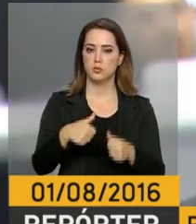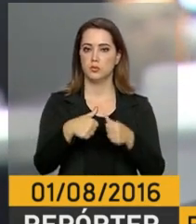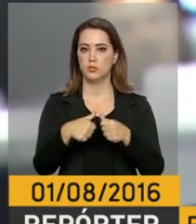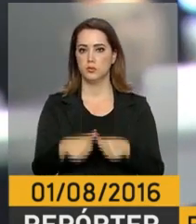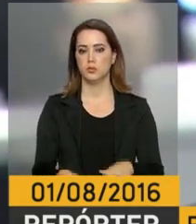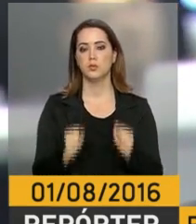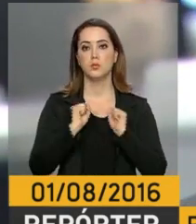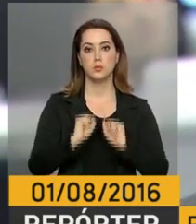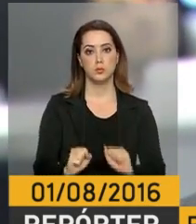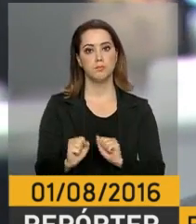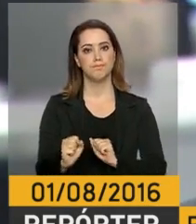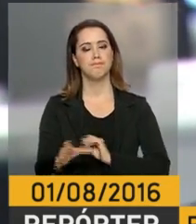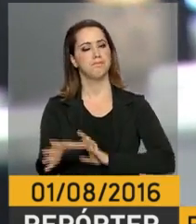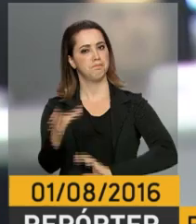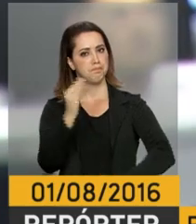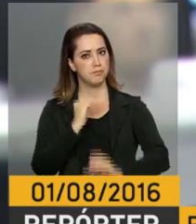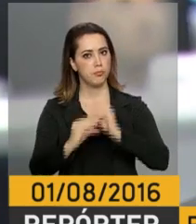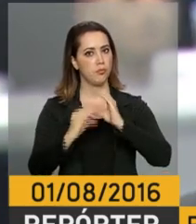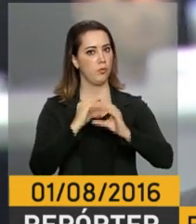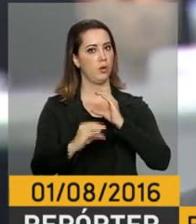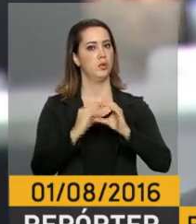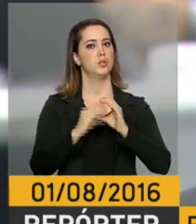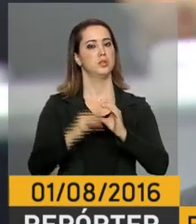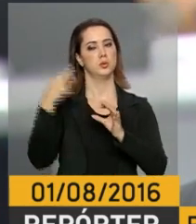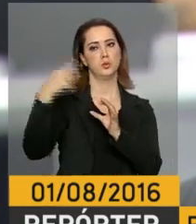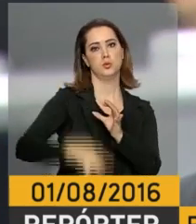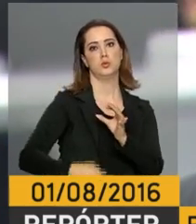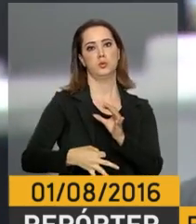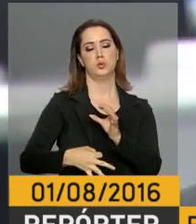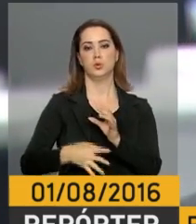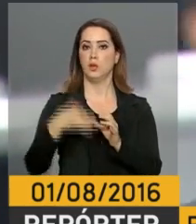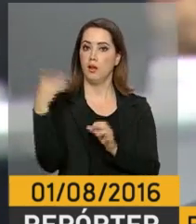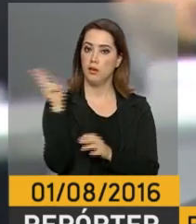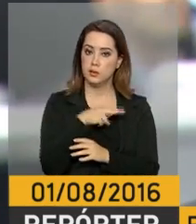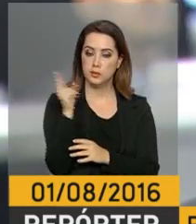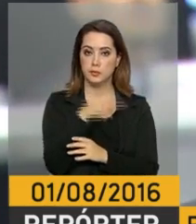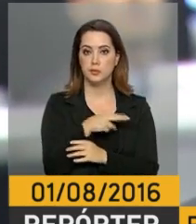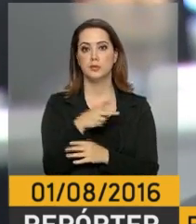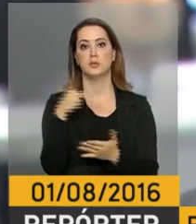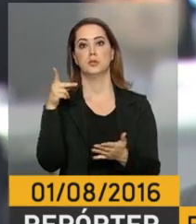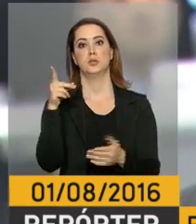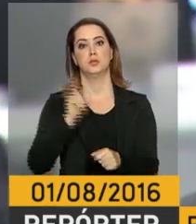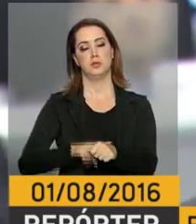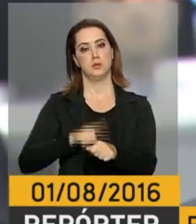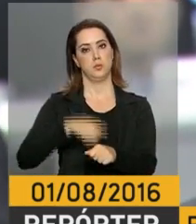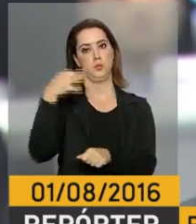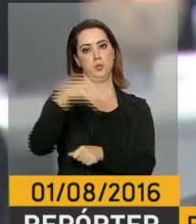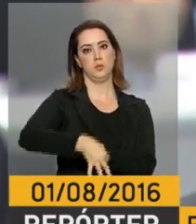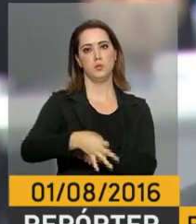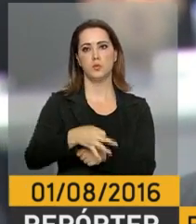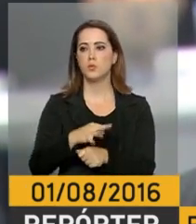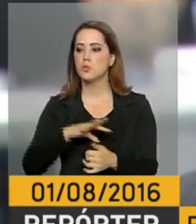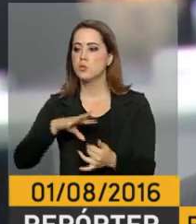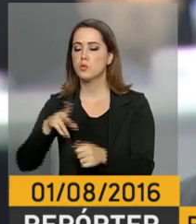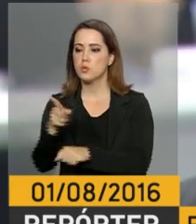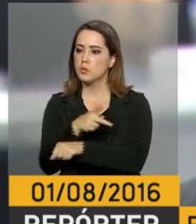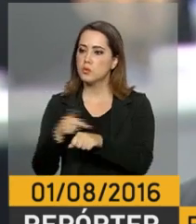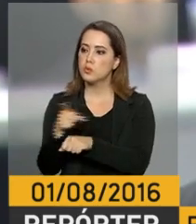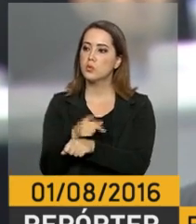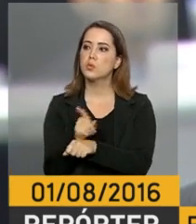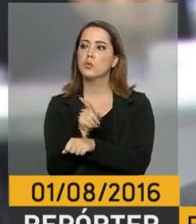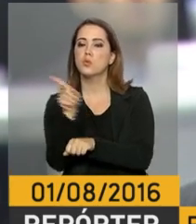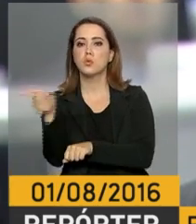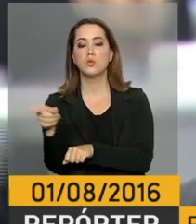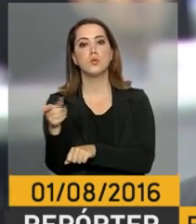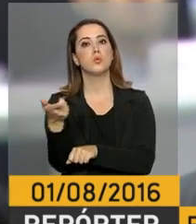presentes possam se comunicar imediatamente, uma comunicação em tempo real com o seu país de origem,